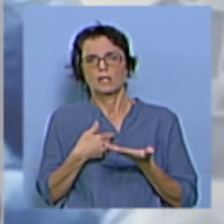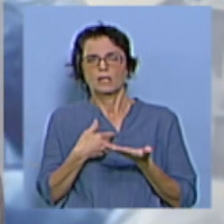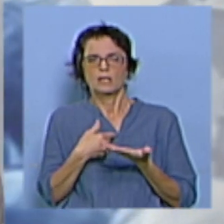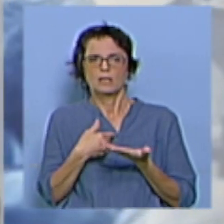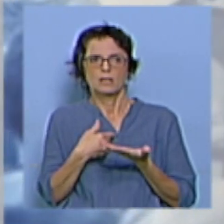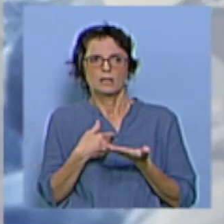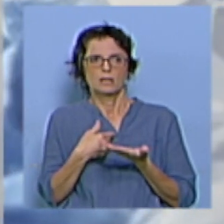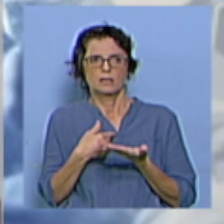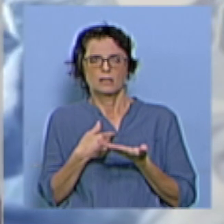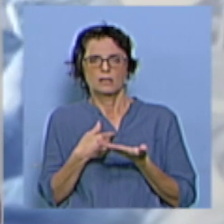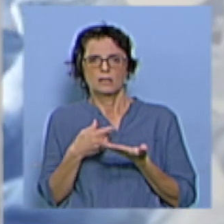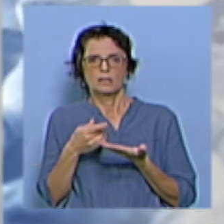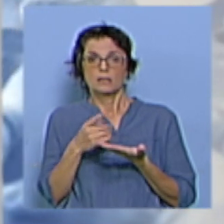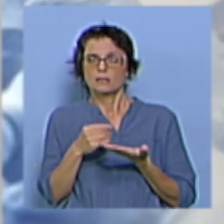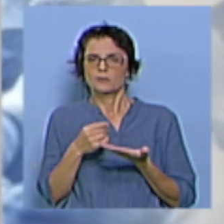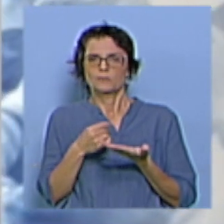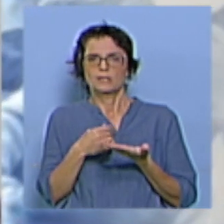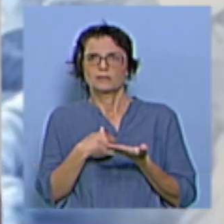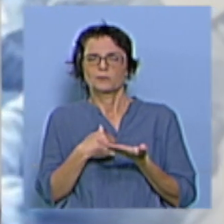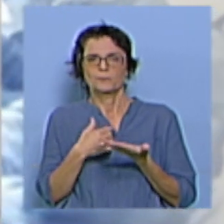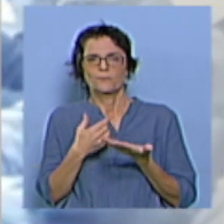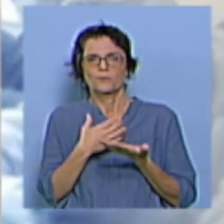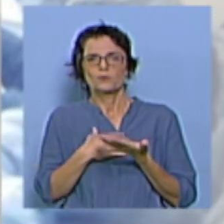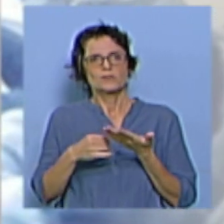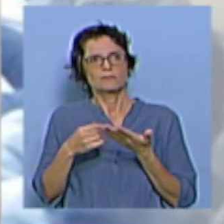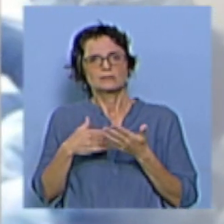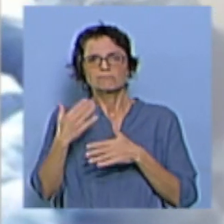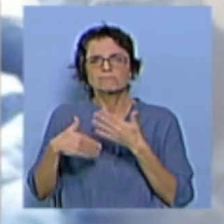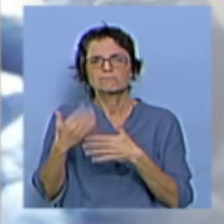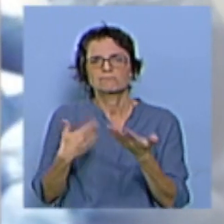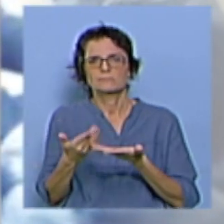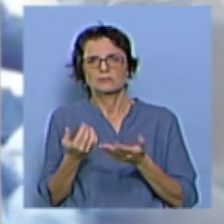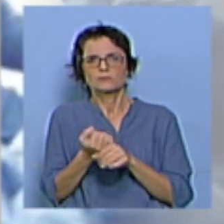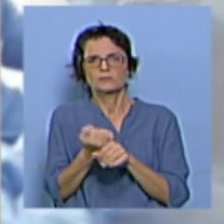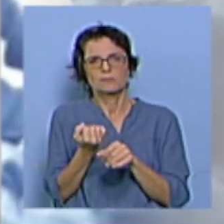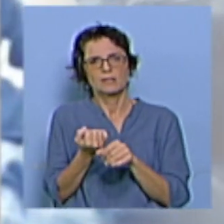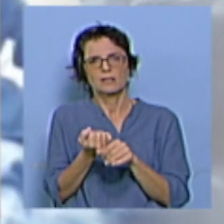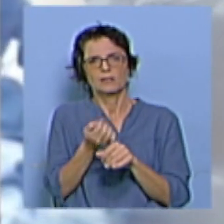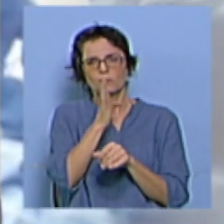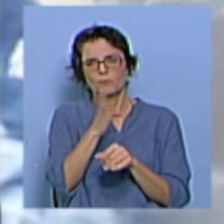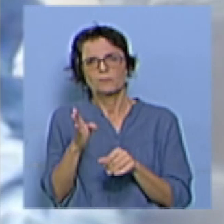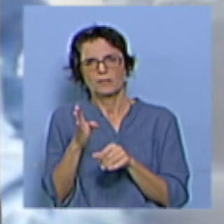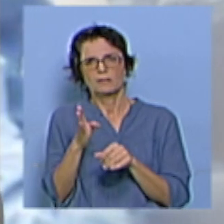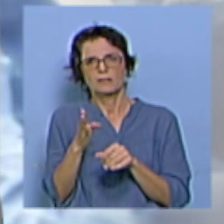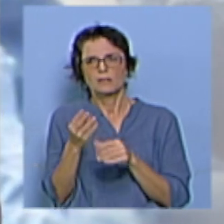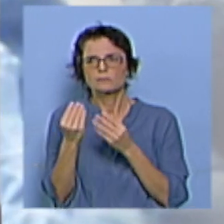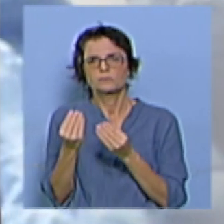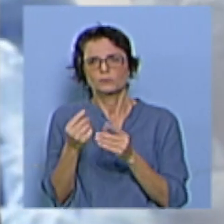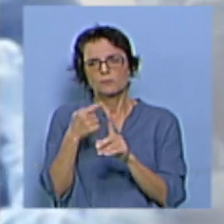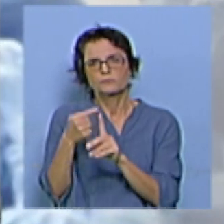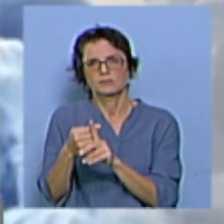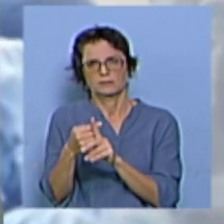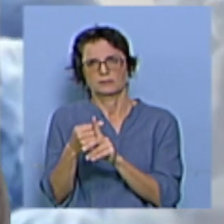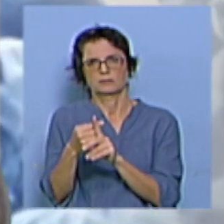nós, enfim, prosseguíssemos e vivêssemos na senda da prática, daquelas boas práticas que todas